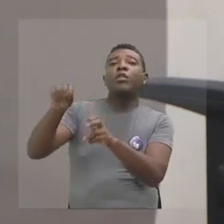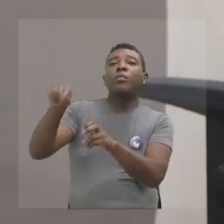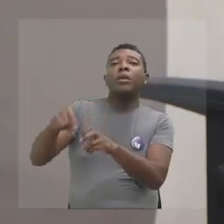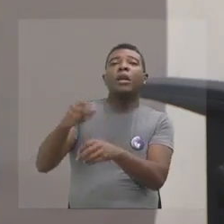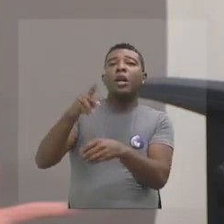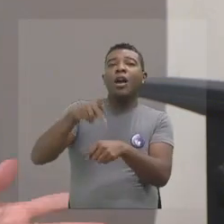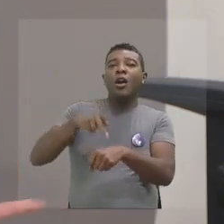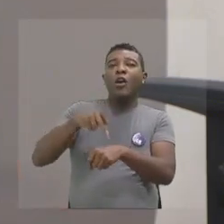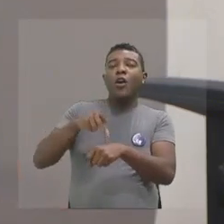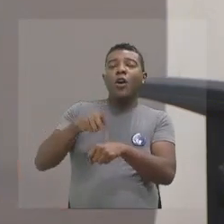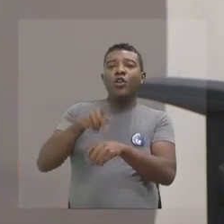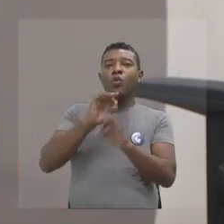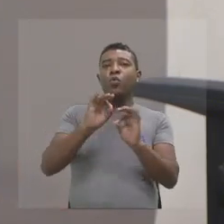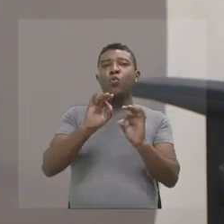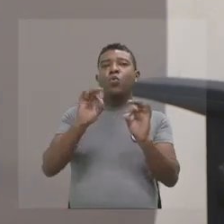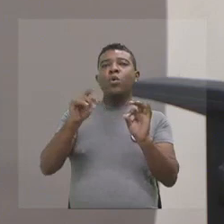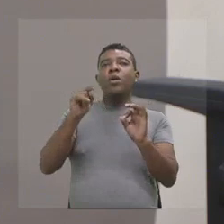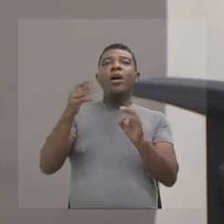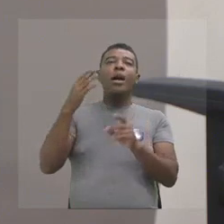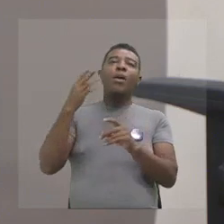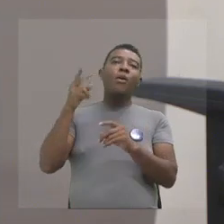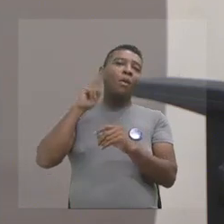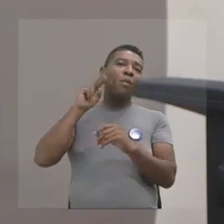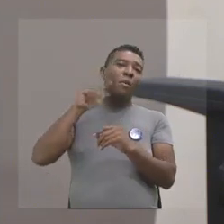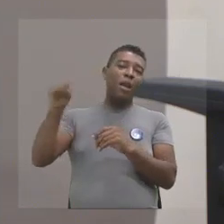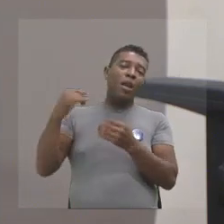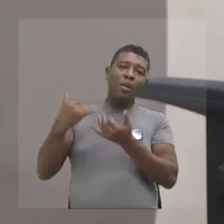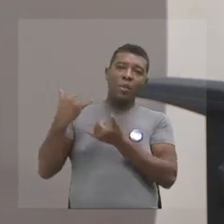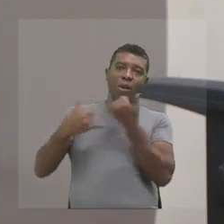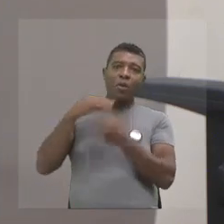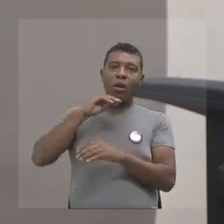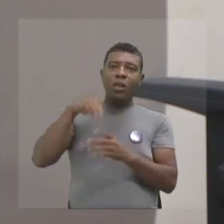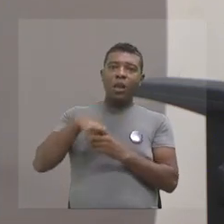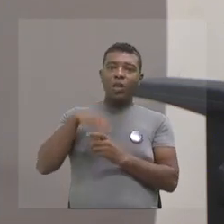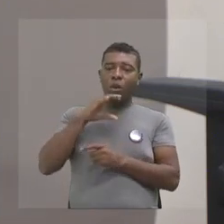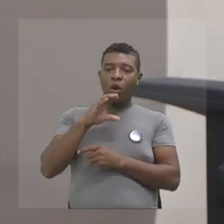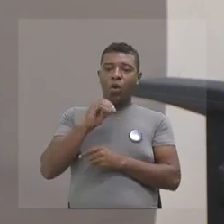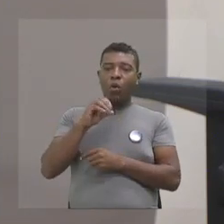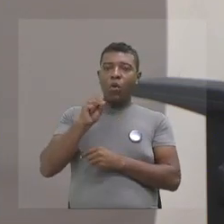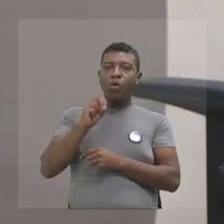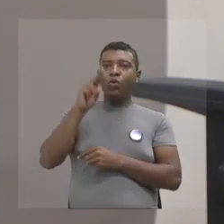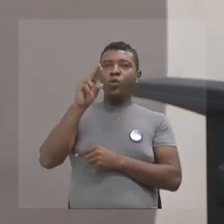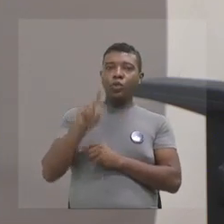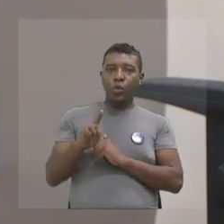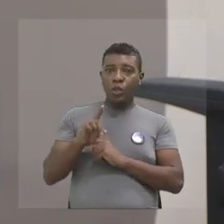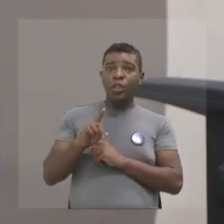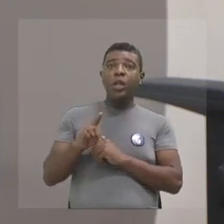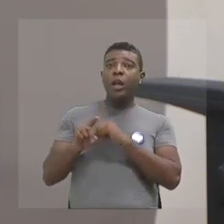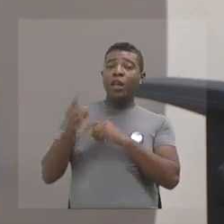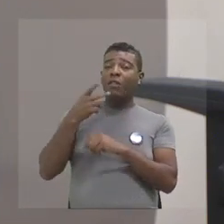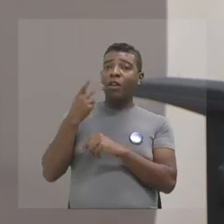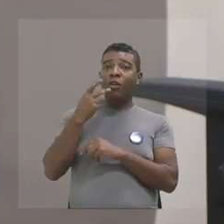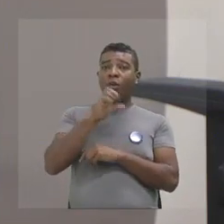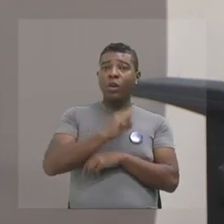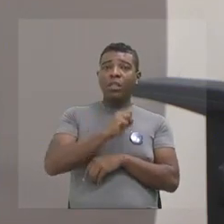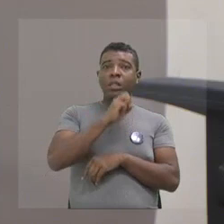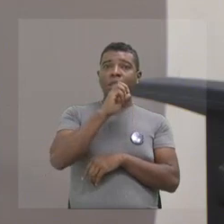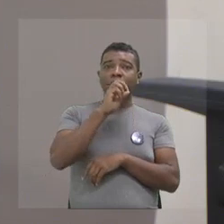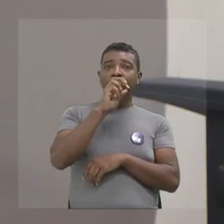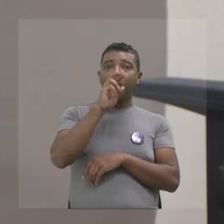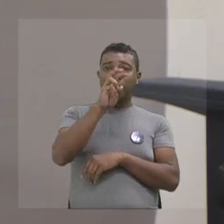brincou também no consulte ele falou olha enquanto a Marília com 300 é 853 municípios tem